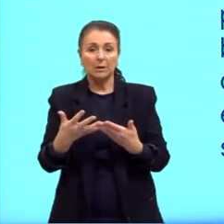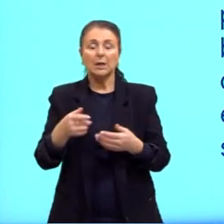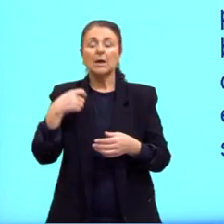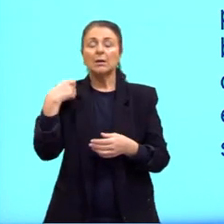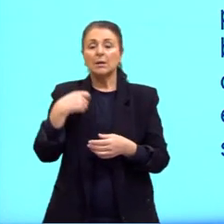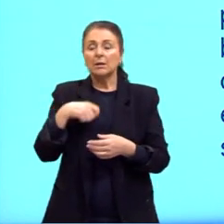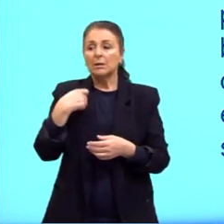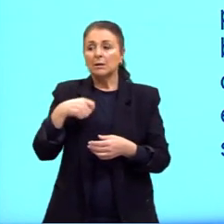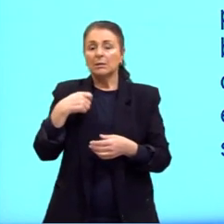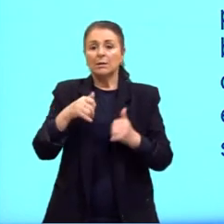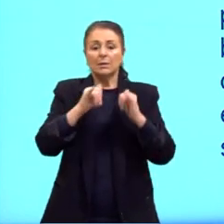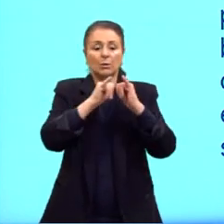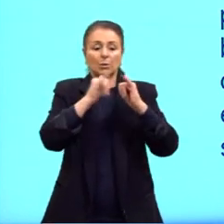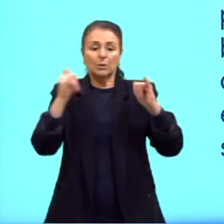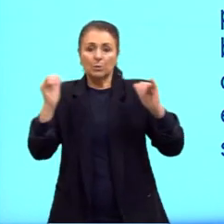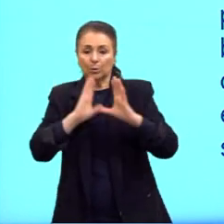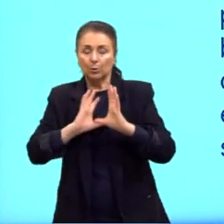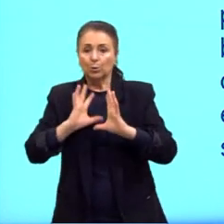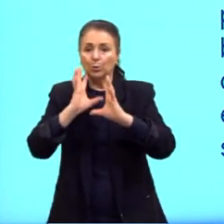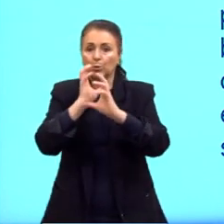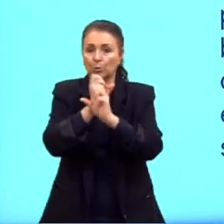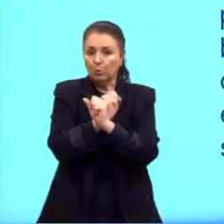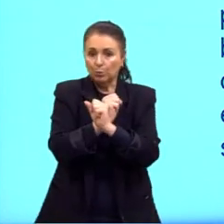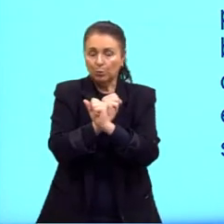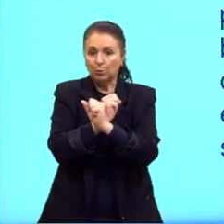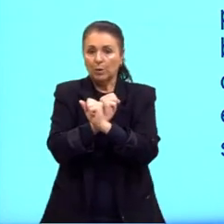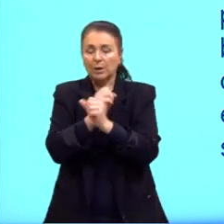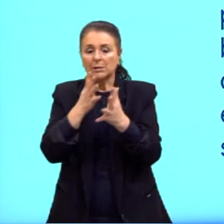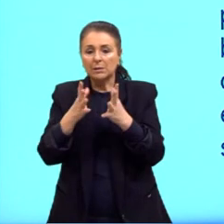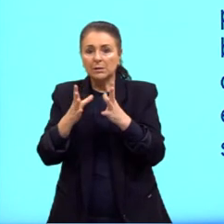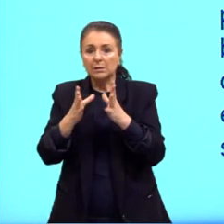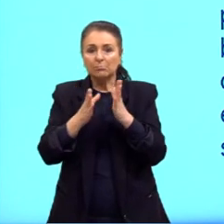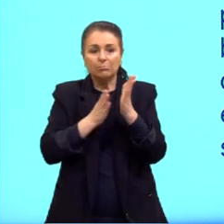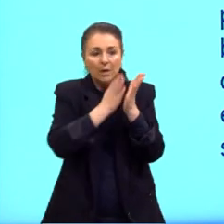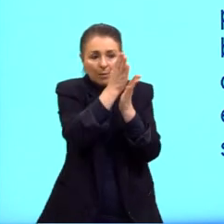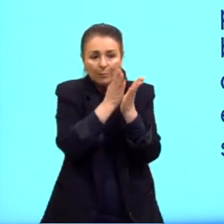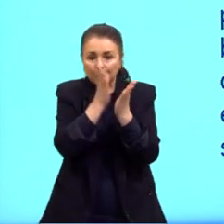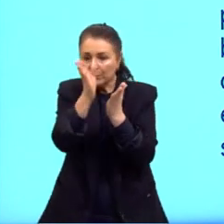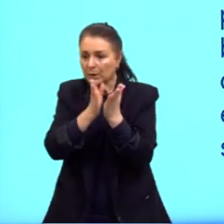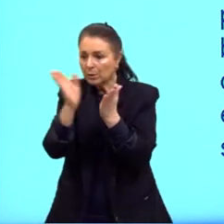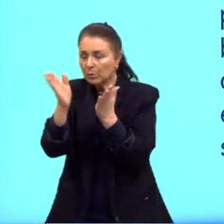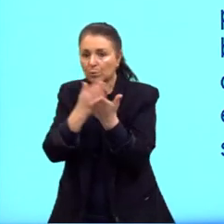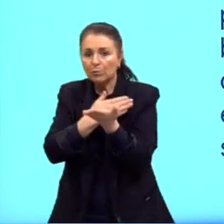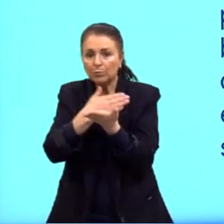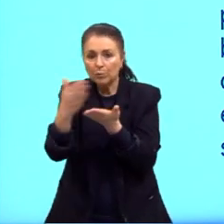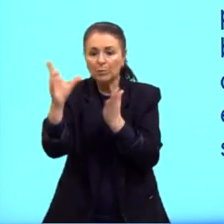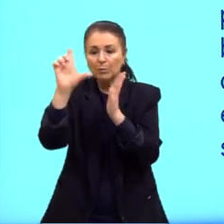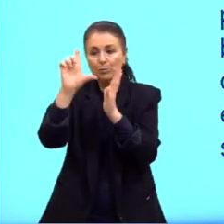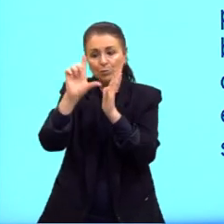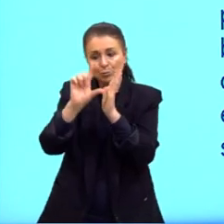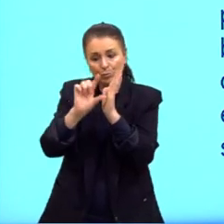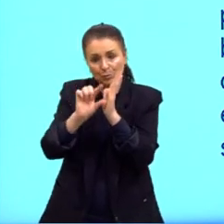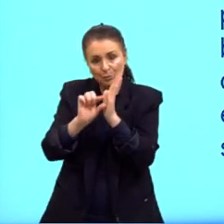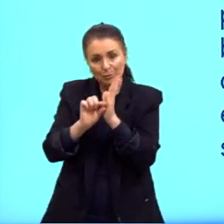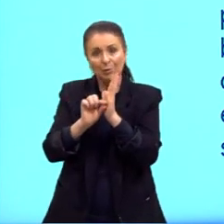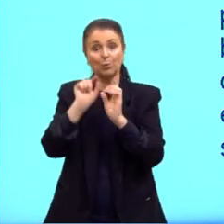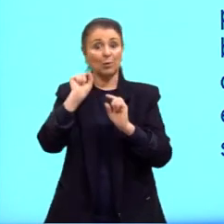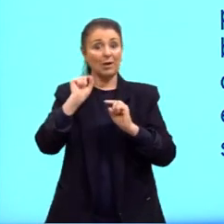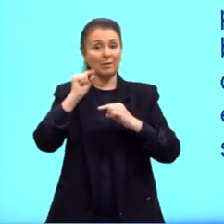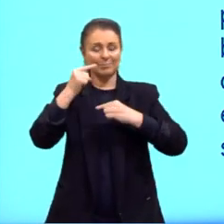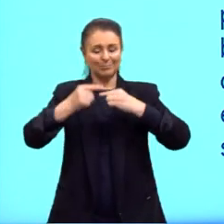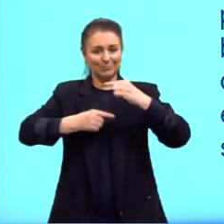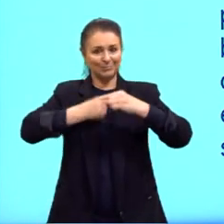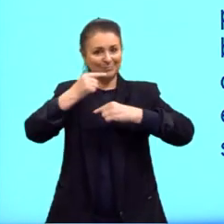né porque quando no circuito inteiro né esses caminhos que forem adicionados eles vão gerar então uma diminuição da Resistência